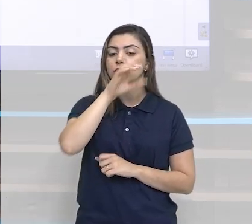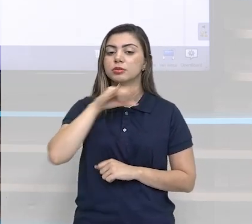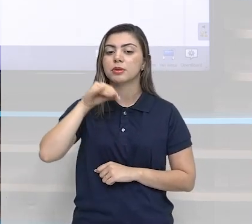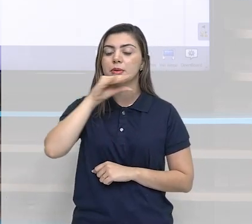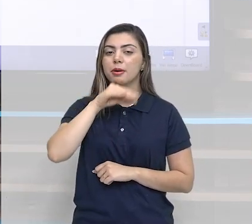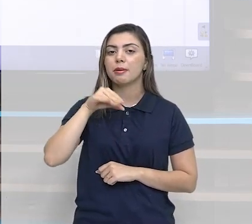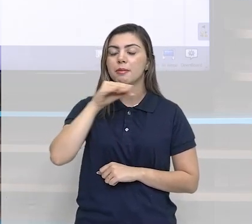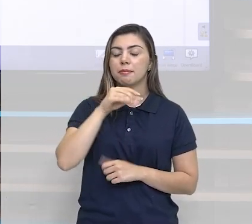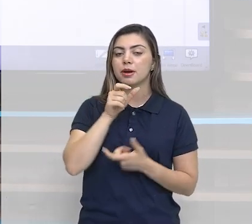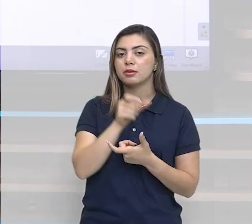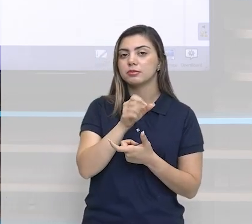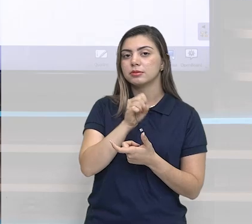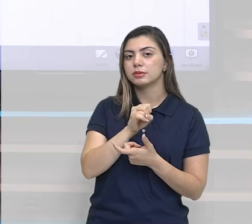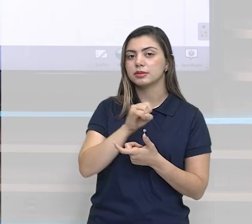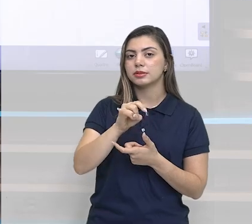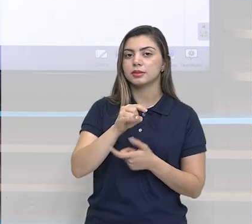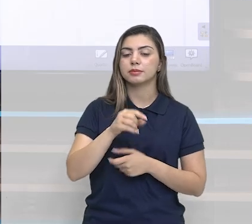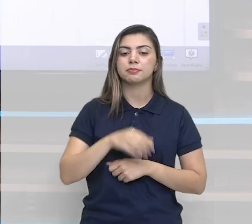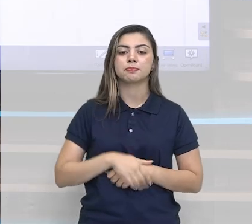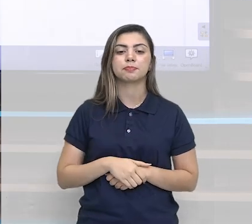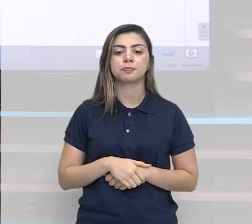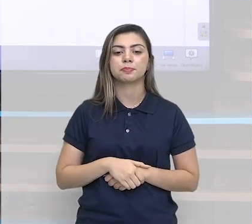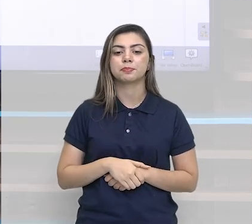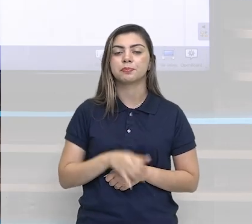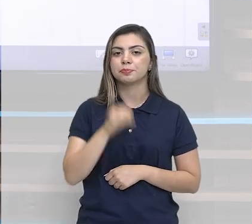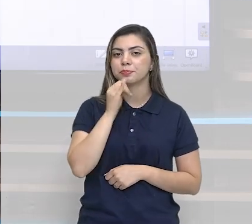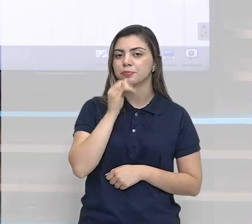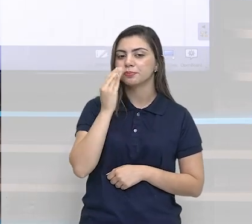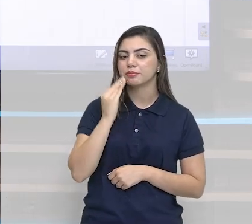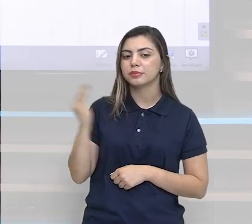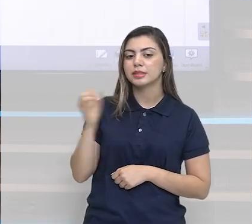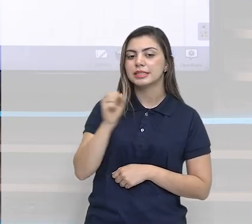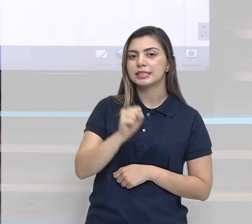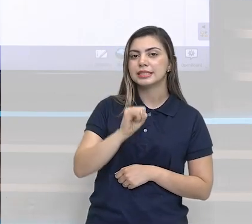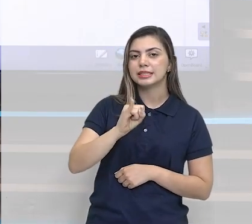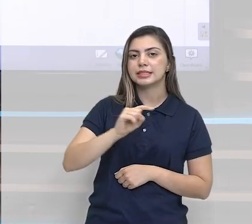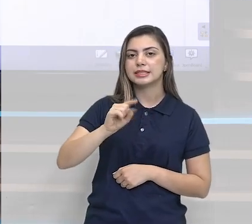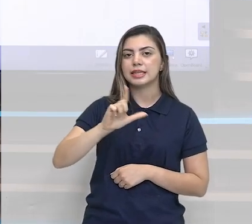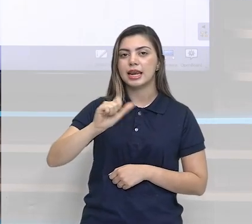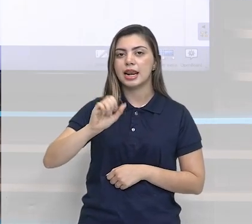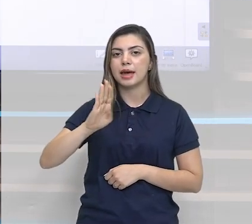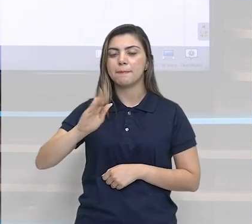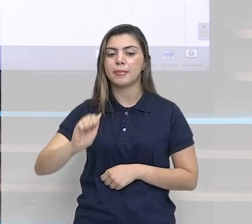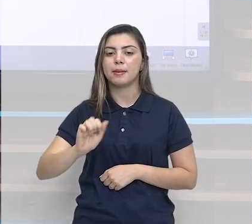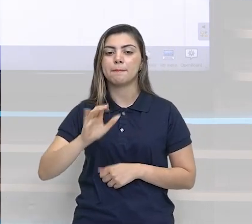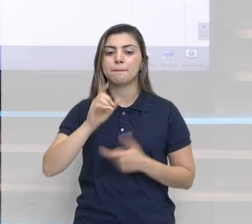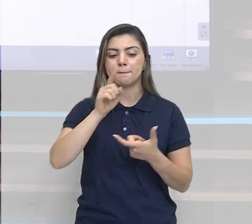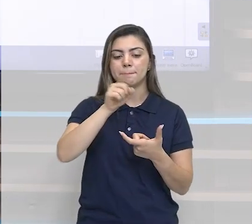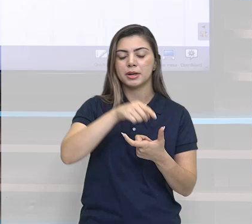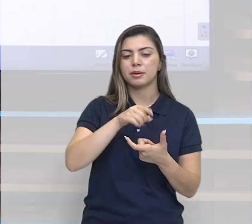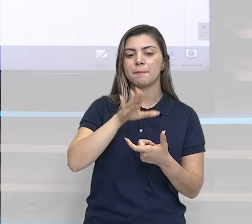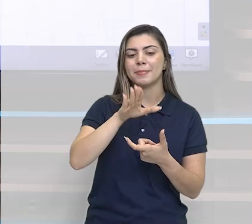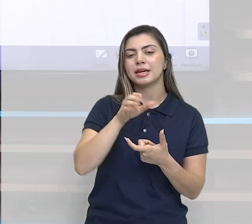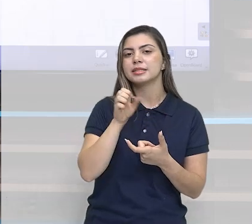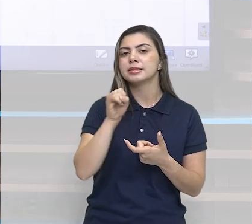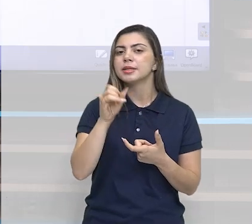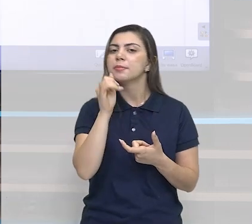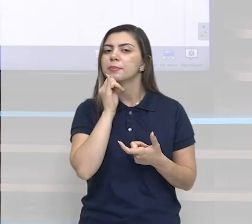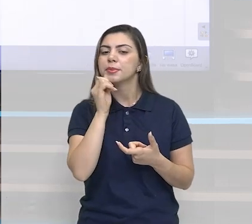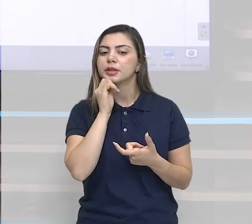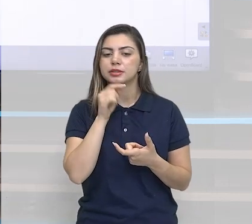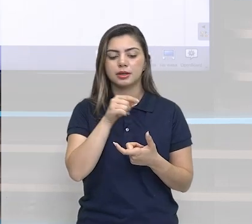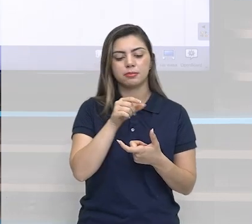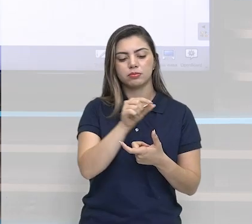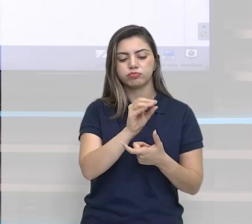antepenúltima sílaba. Vou te provar. Veja, sílaba. Se eu deslocar essa